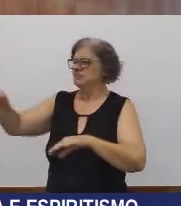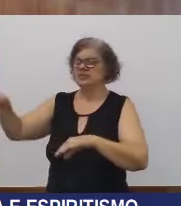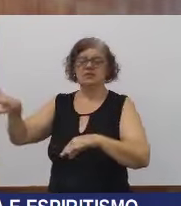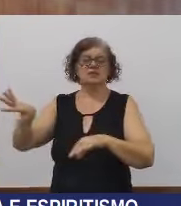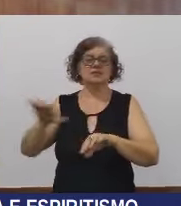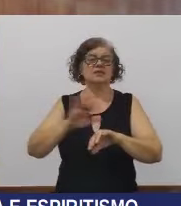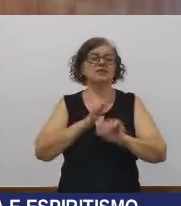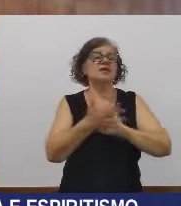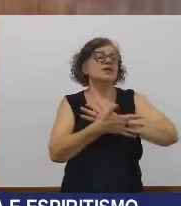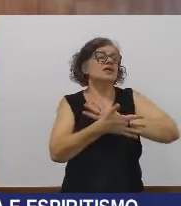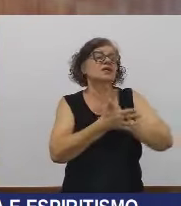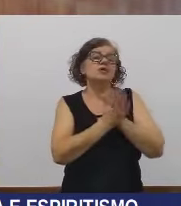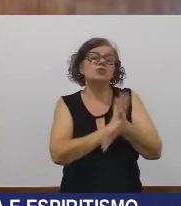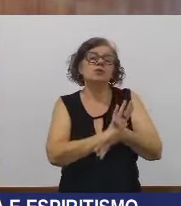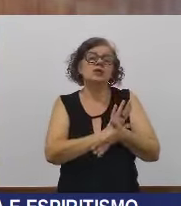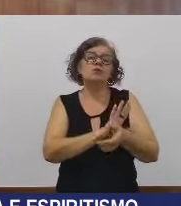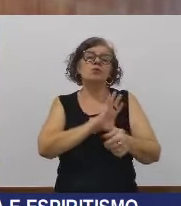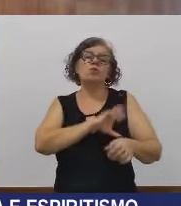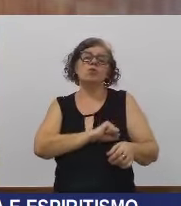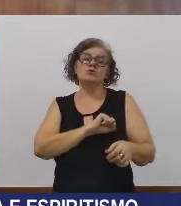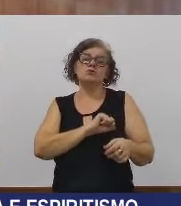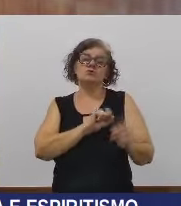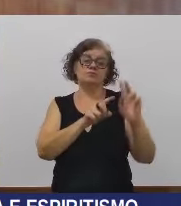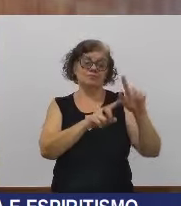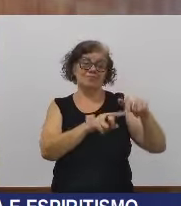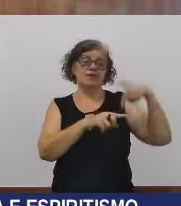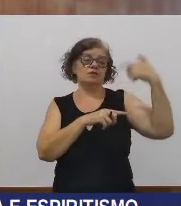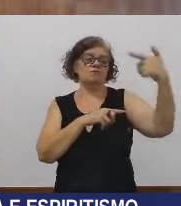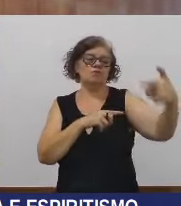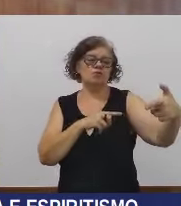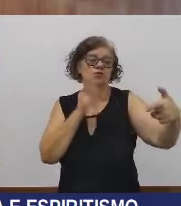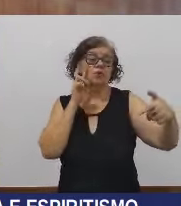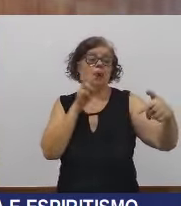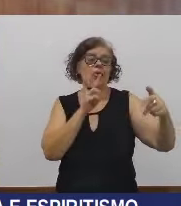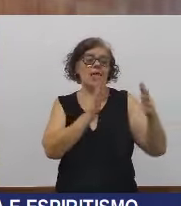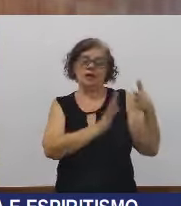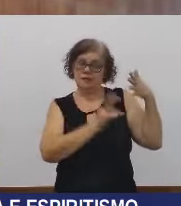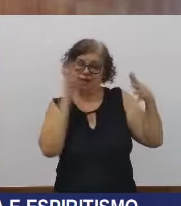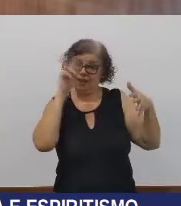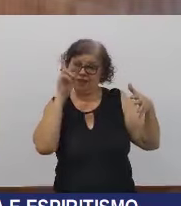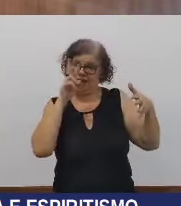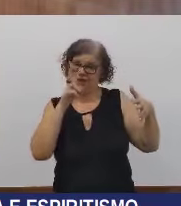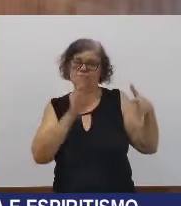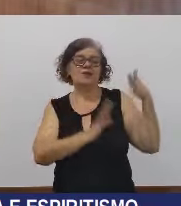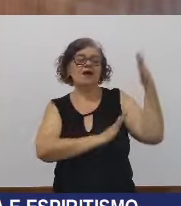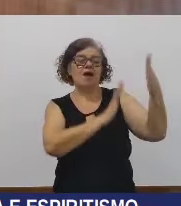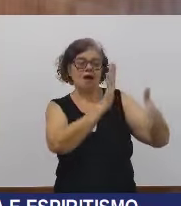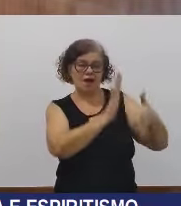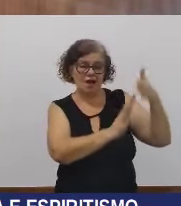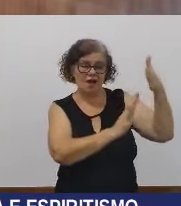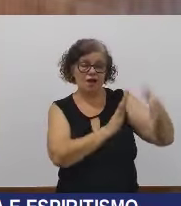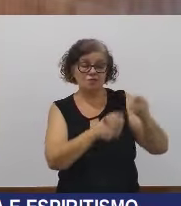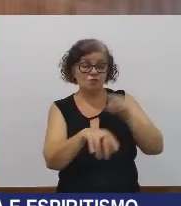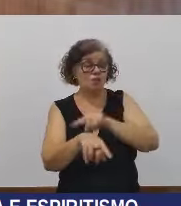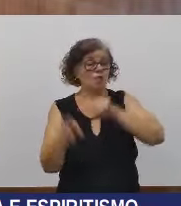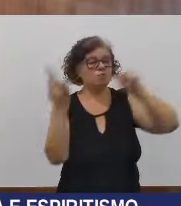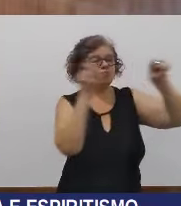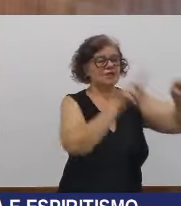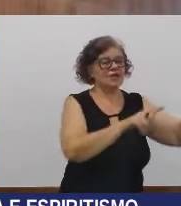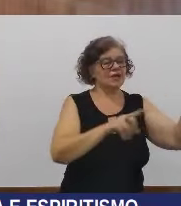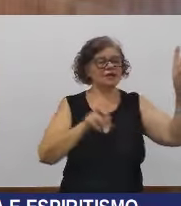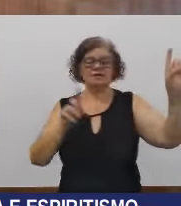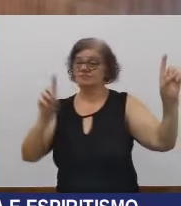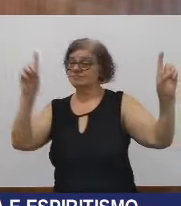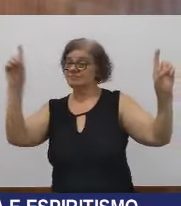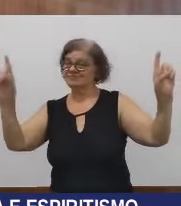tido trabalho de atravessar o outro lado do vagão, de fazer uma rápida